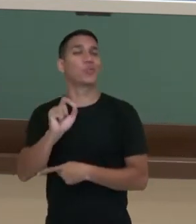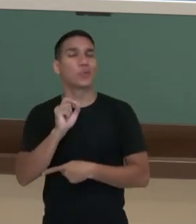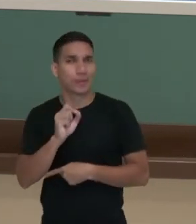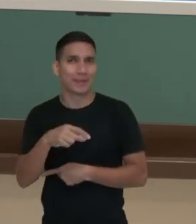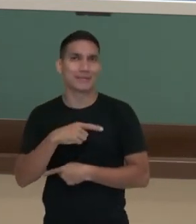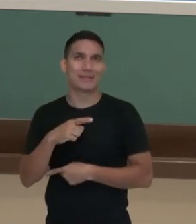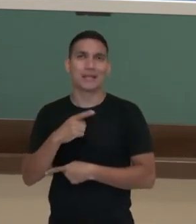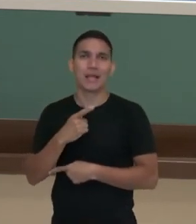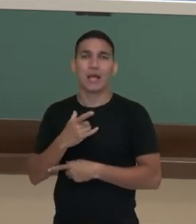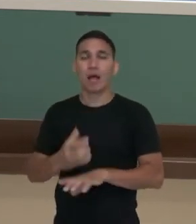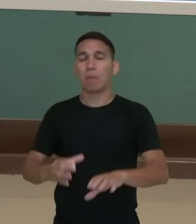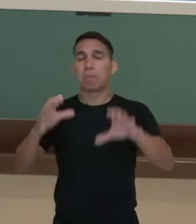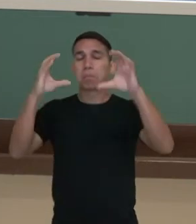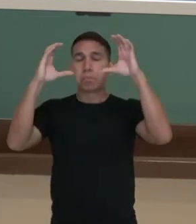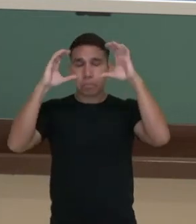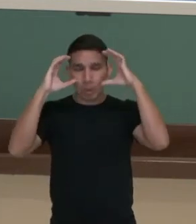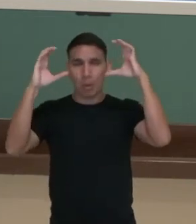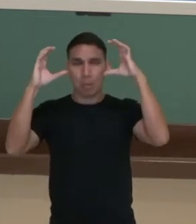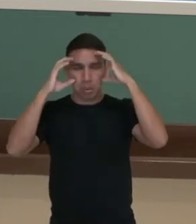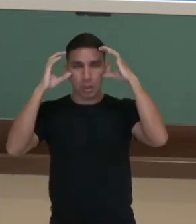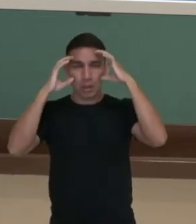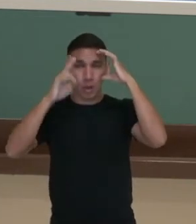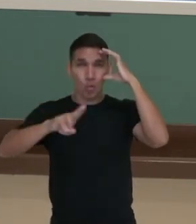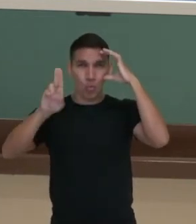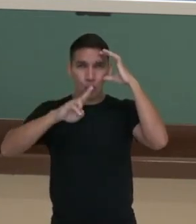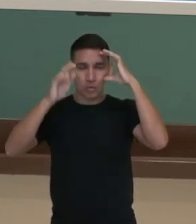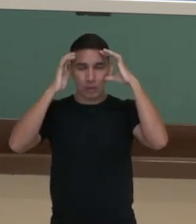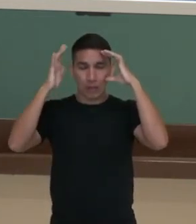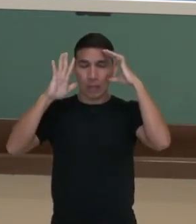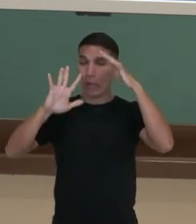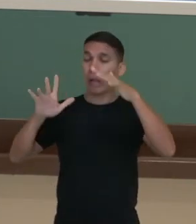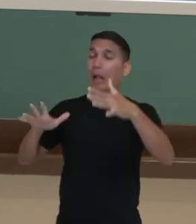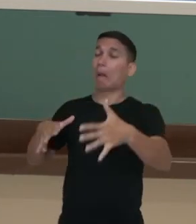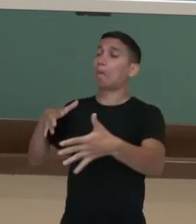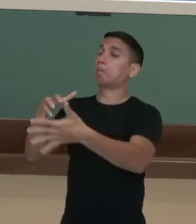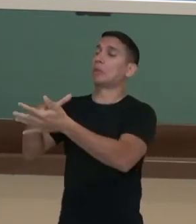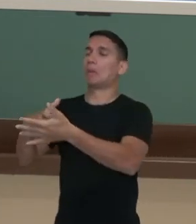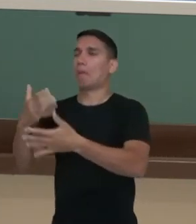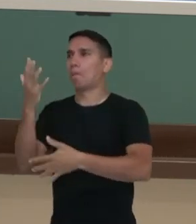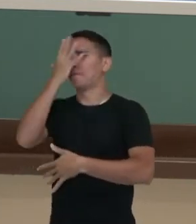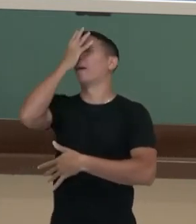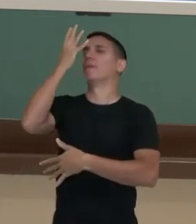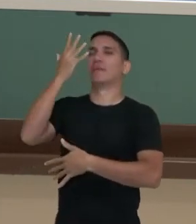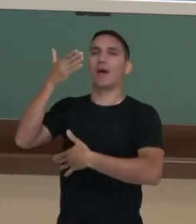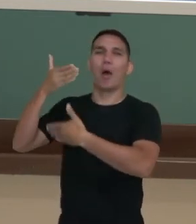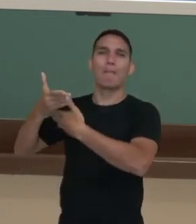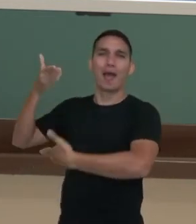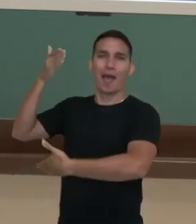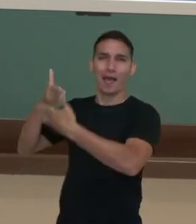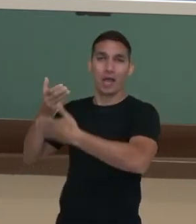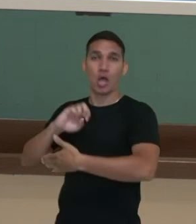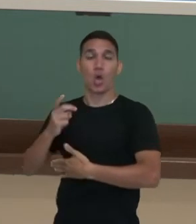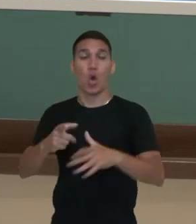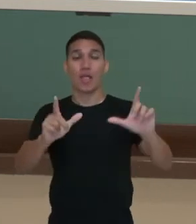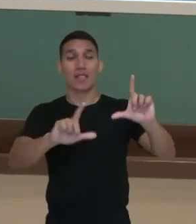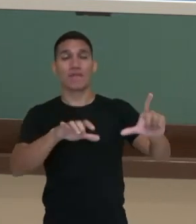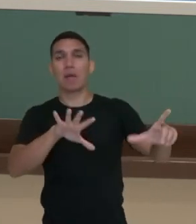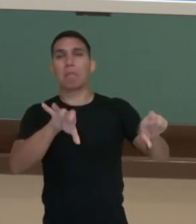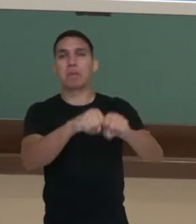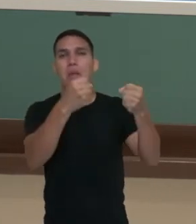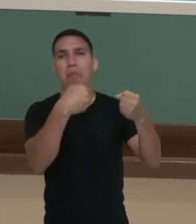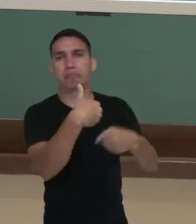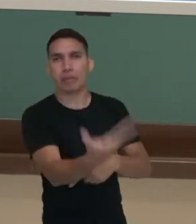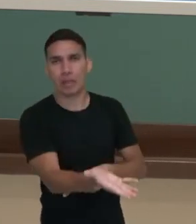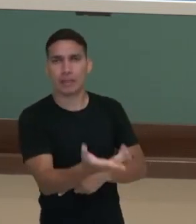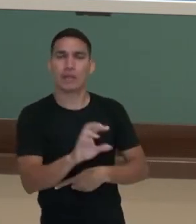estão lá com óculos de realidade virtual e acabam trombando na parede ou acabam quebrando a TV,